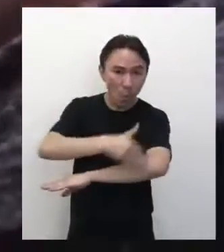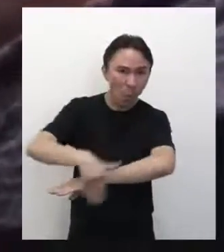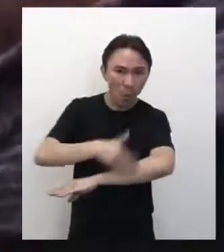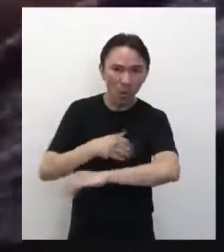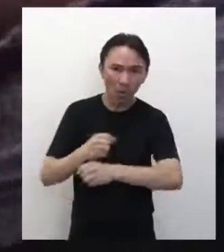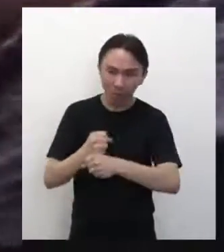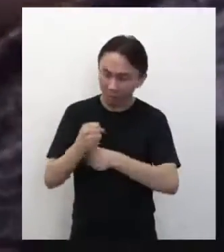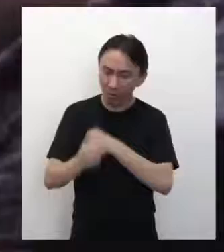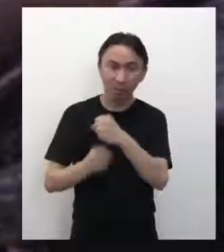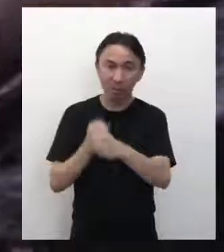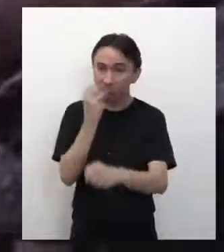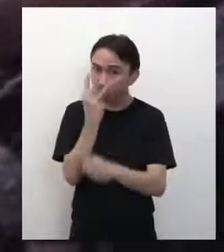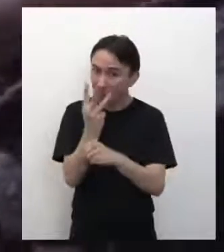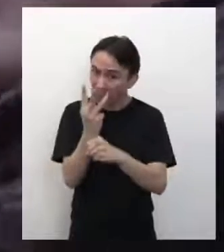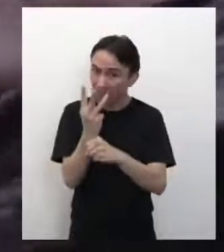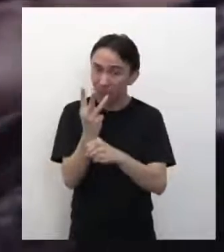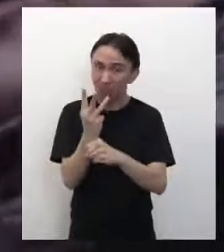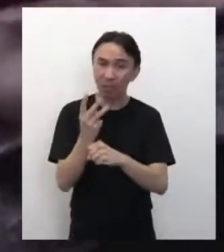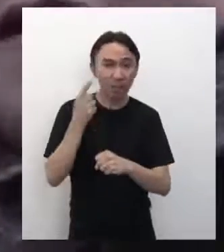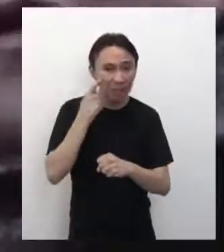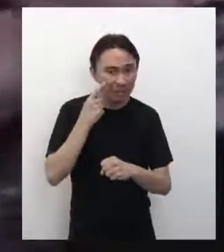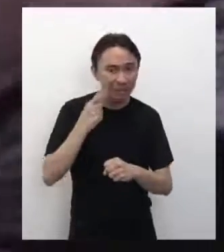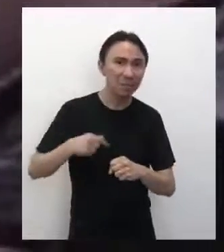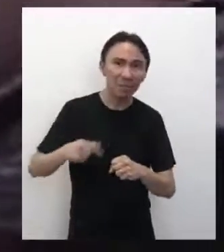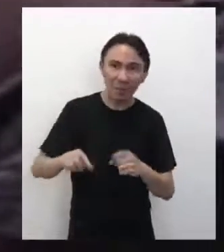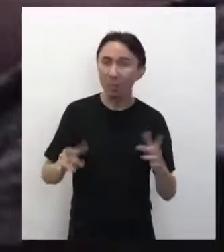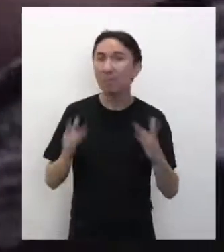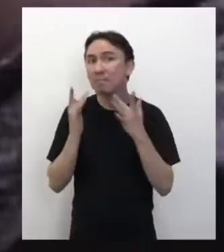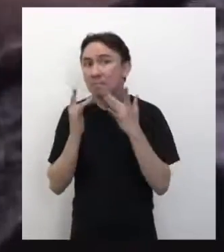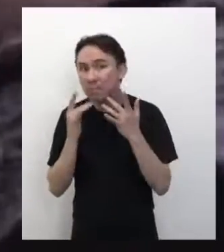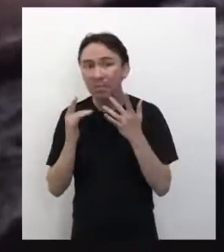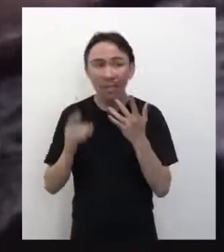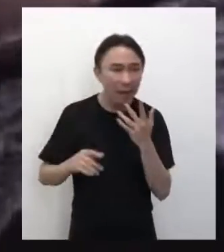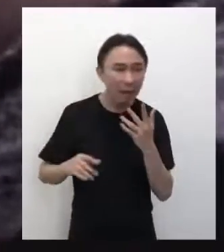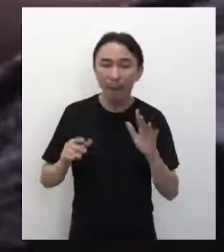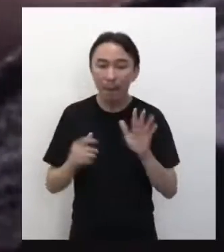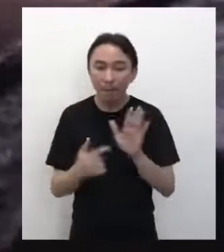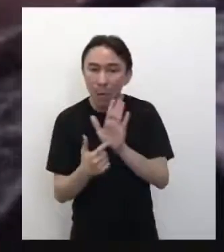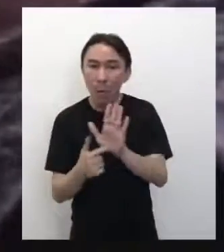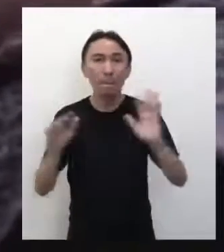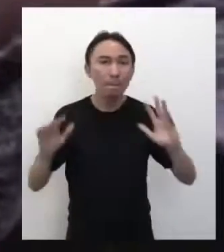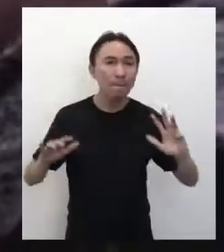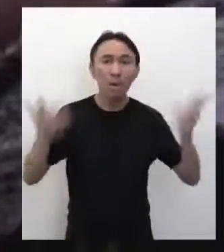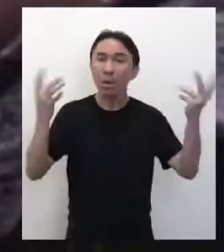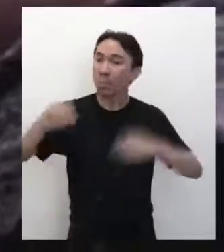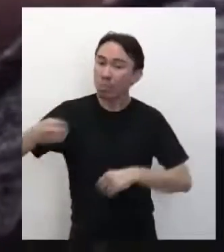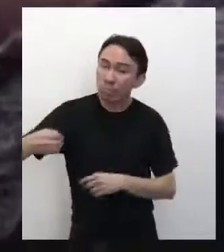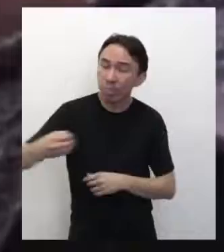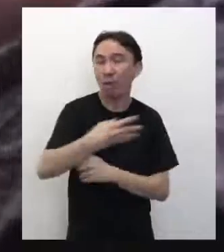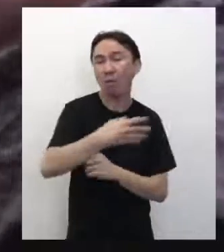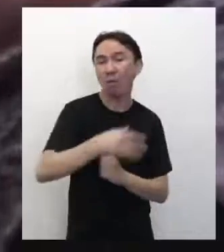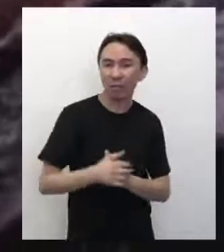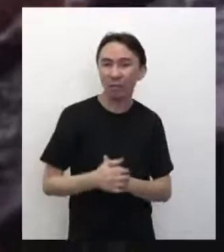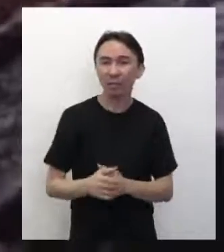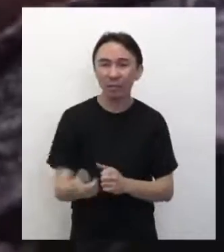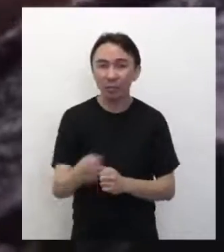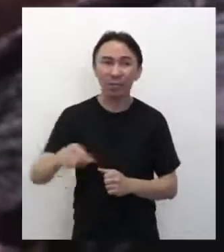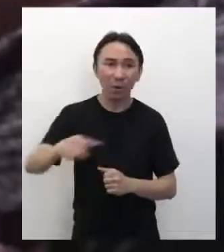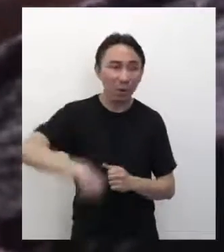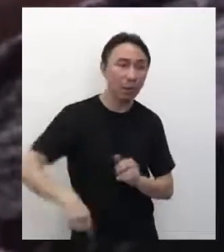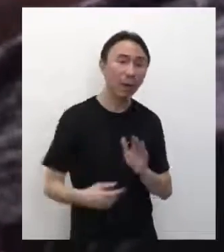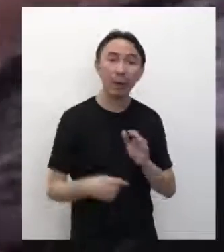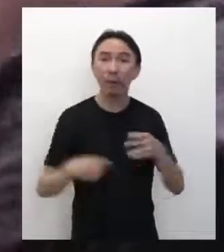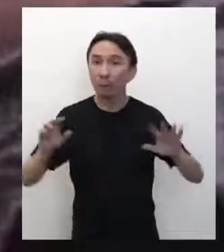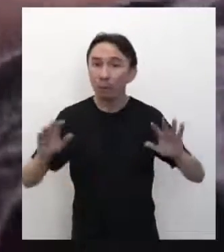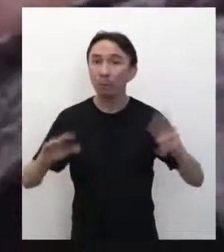anos, esses 3 últimos anos, sempre é um espetáculo novo, sempre, cada apresentação, nós vamos descobrindo